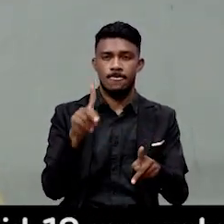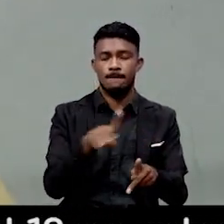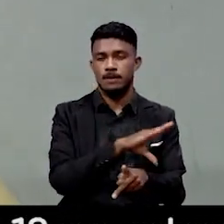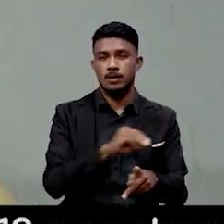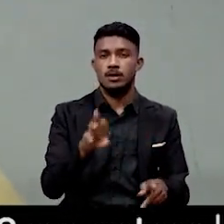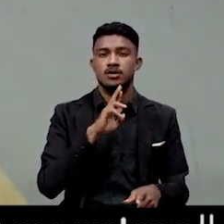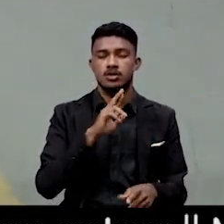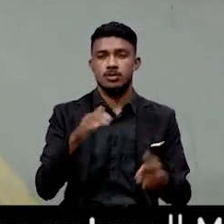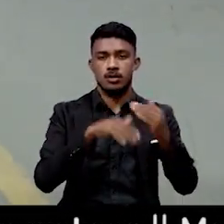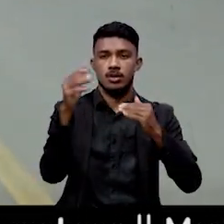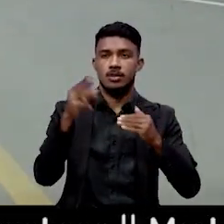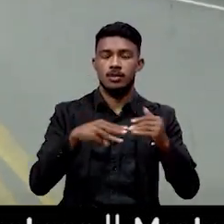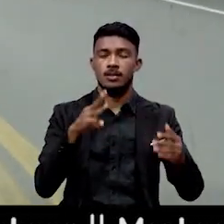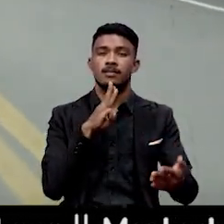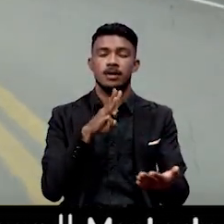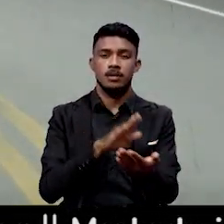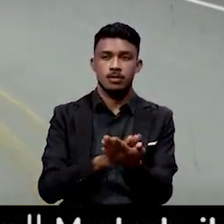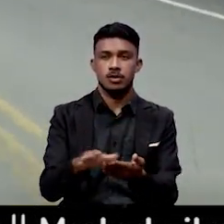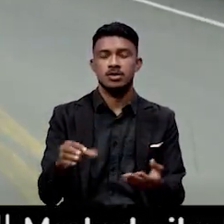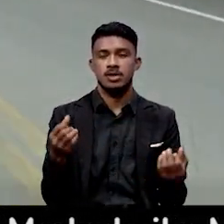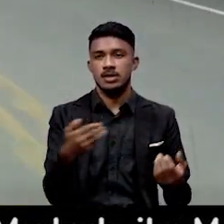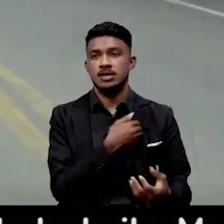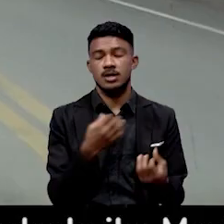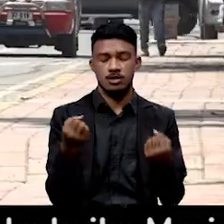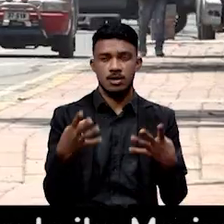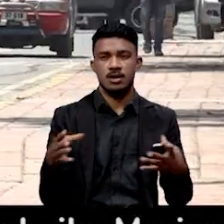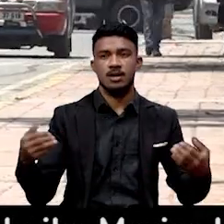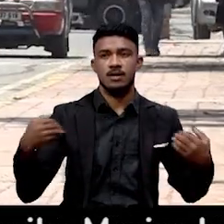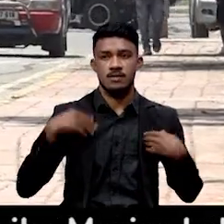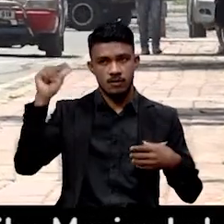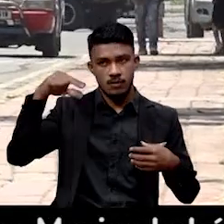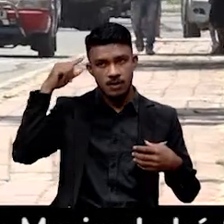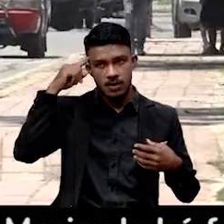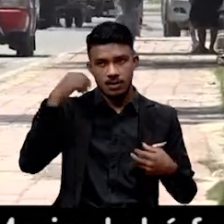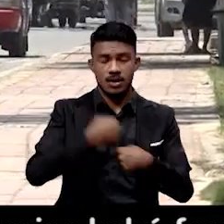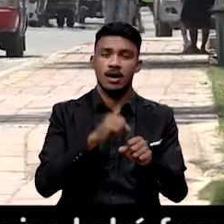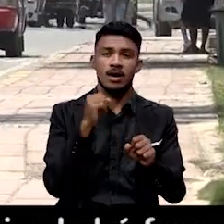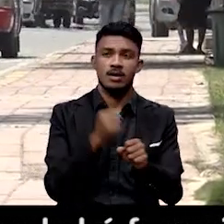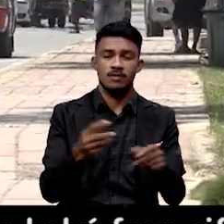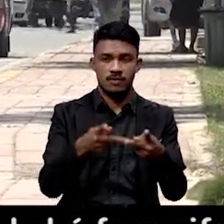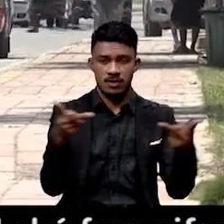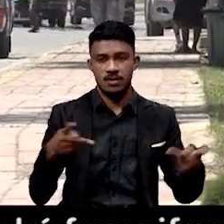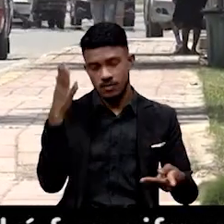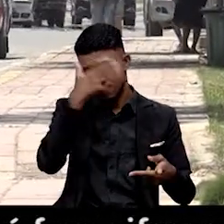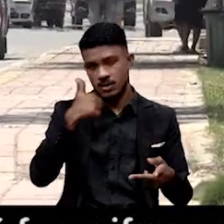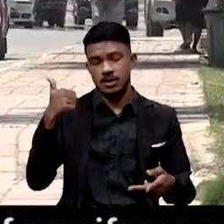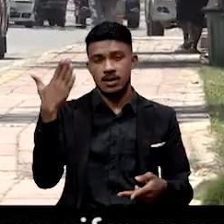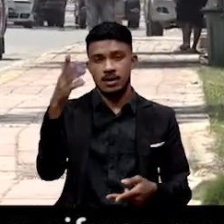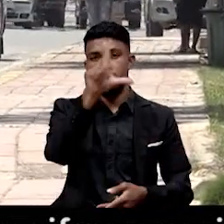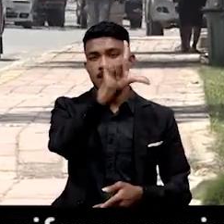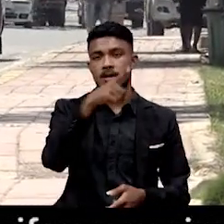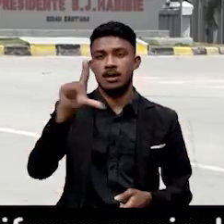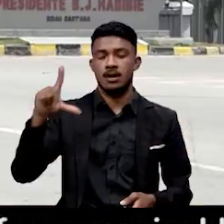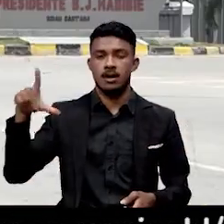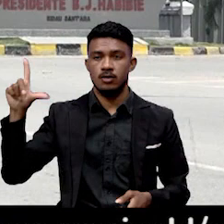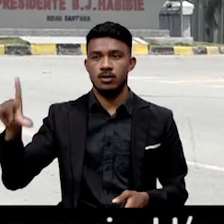resolve problema be mos mas que se dá o máximo. Além de ne, governo mos hari jardim público hanesang largo le sidere,